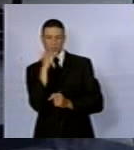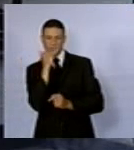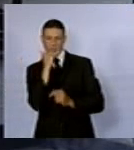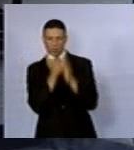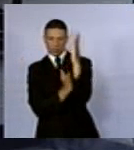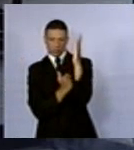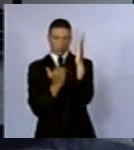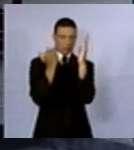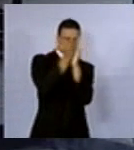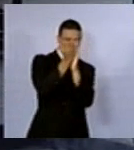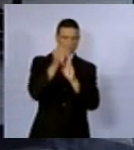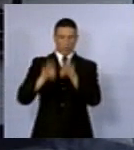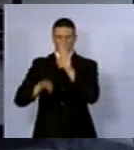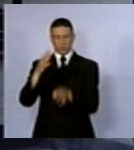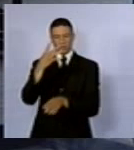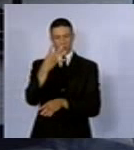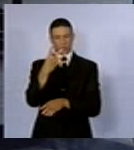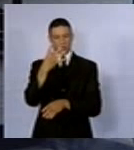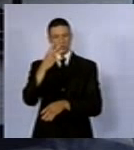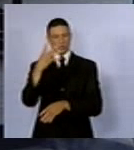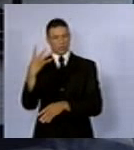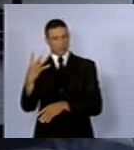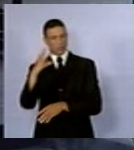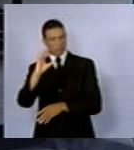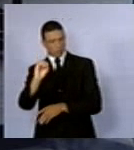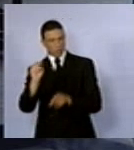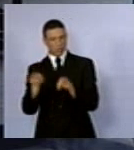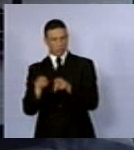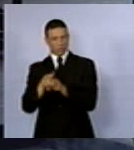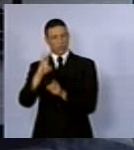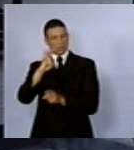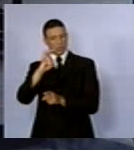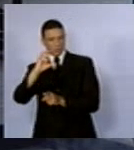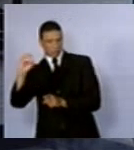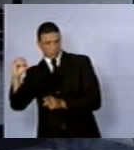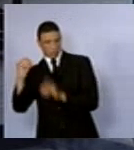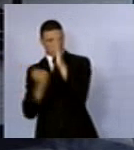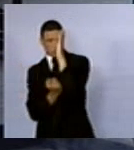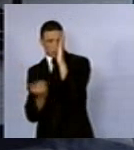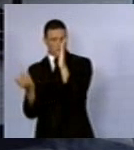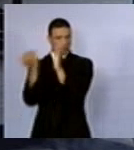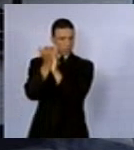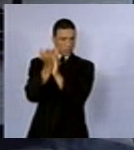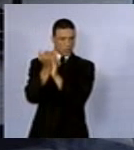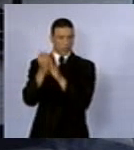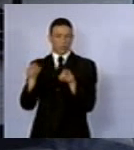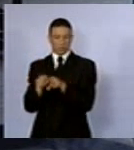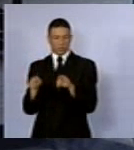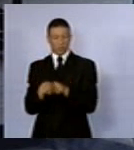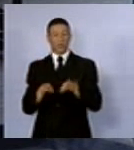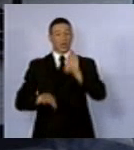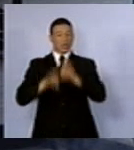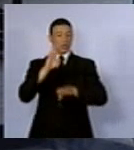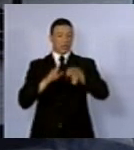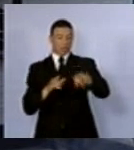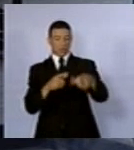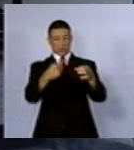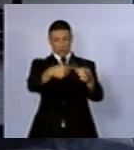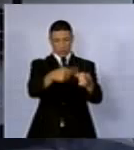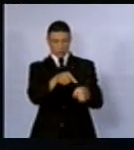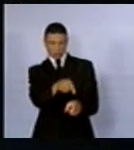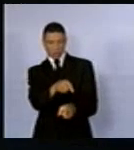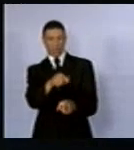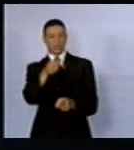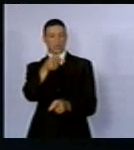volts, 440 mil volts, 500 mil volts e até os famosos linhões de Itaipu em 750 mil